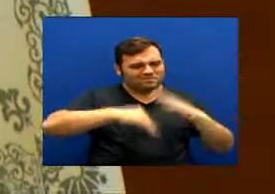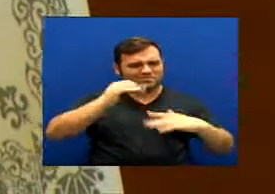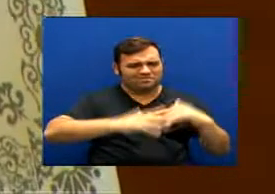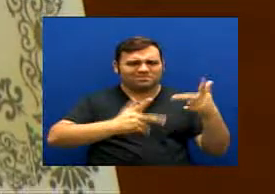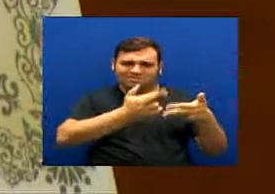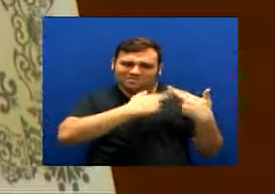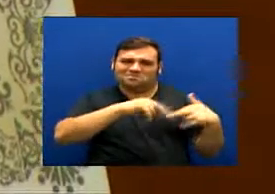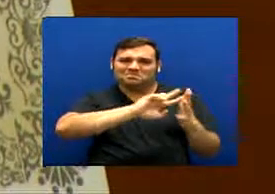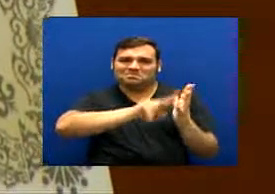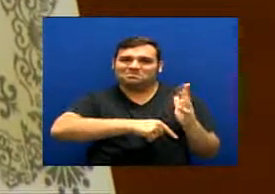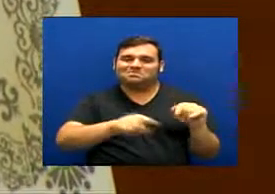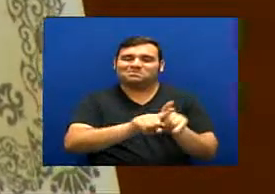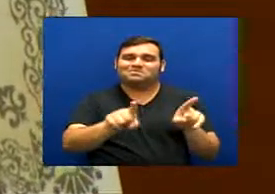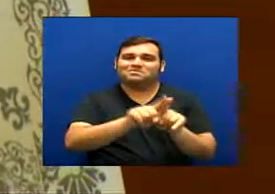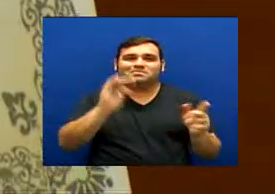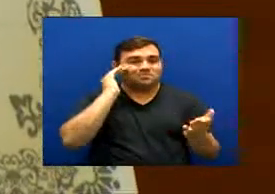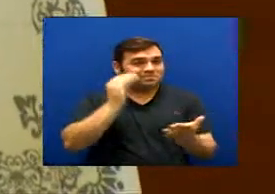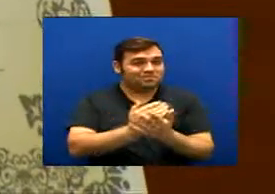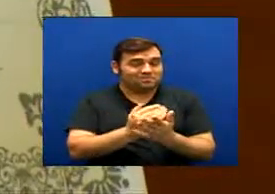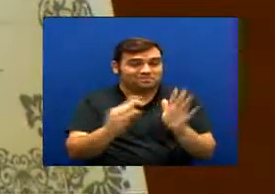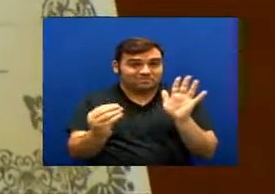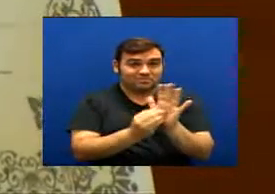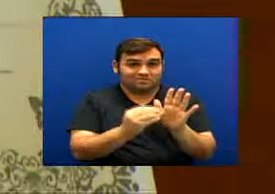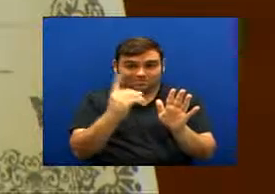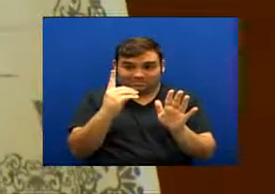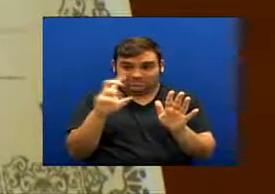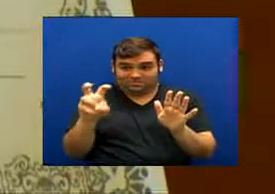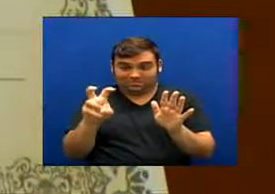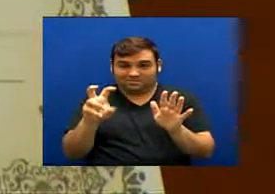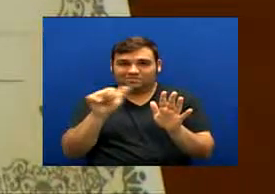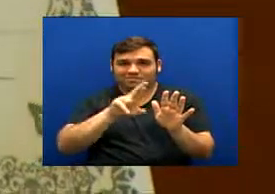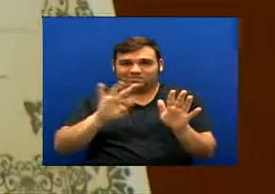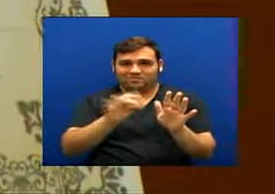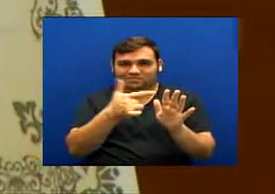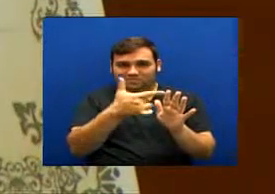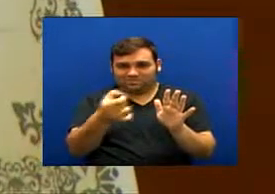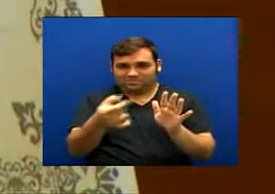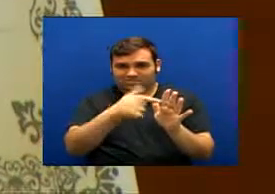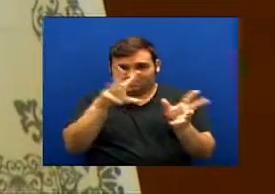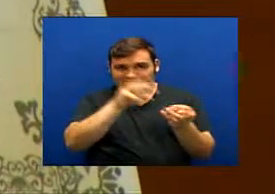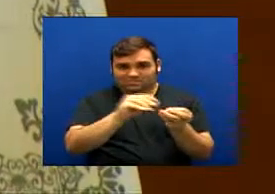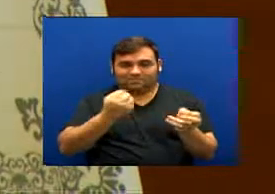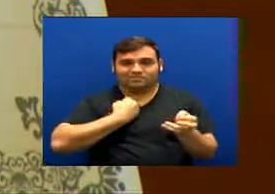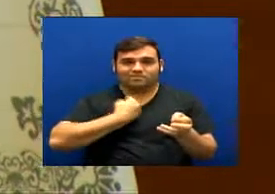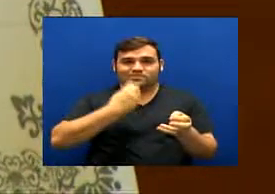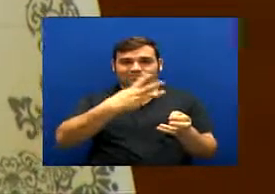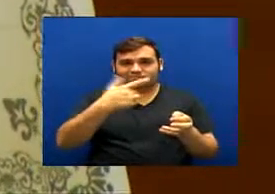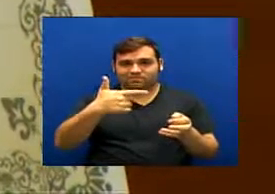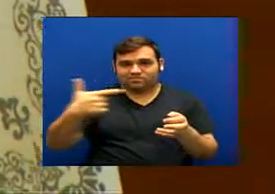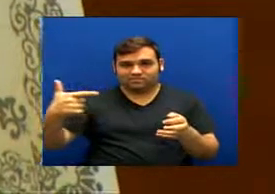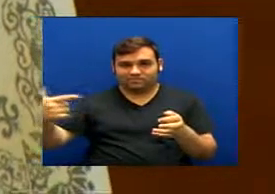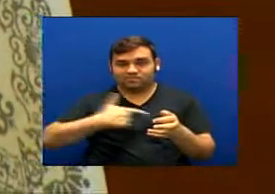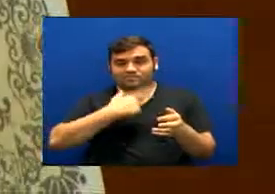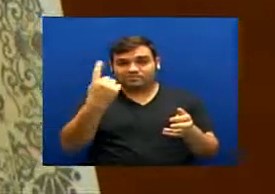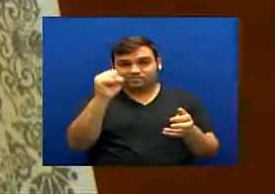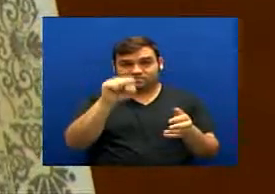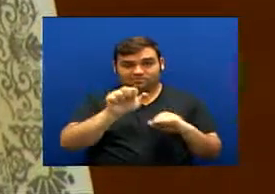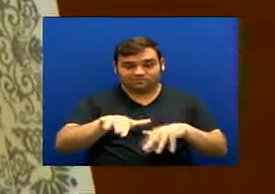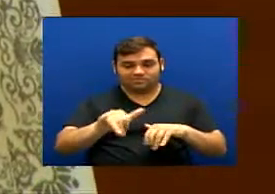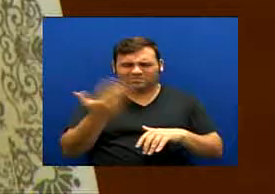abençoadas por conta da palavra de Deus. E por reconhecer o